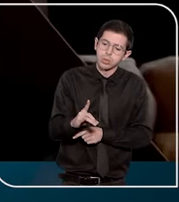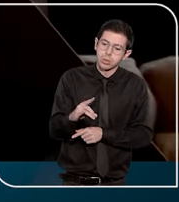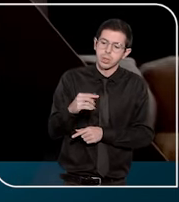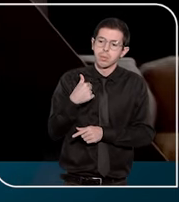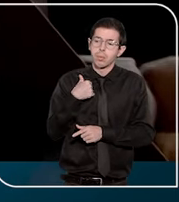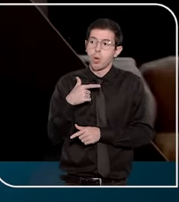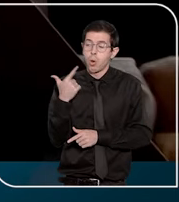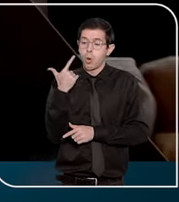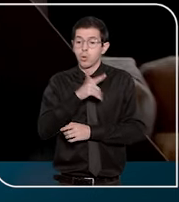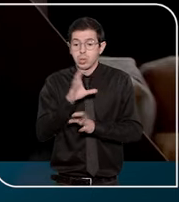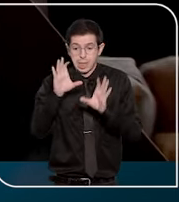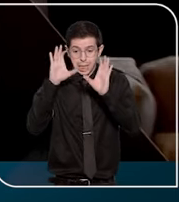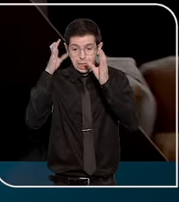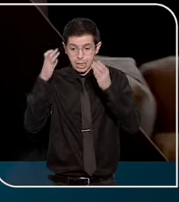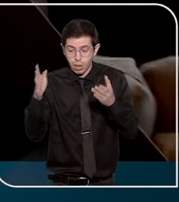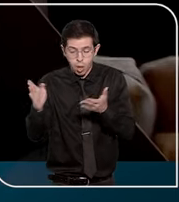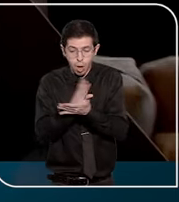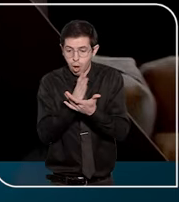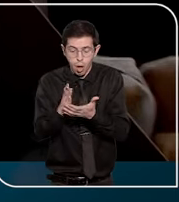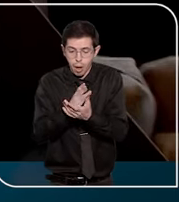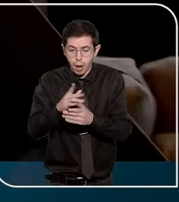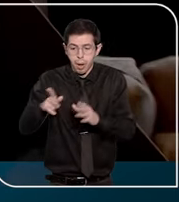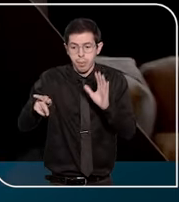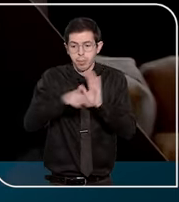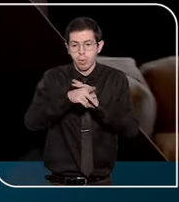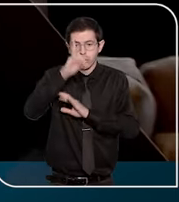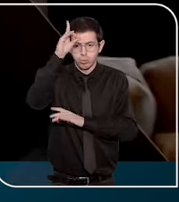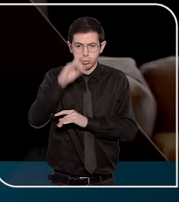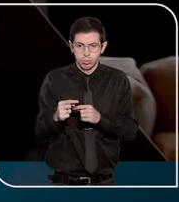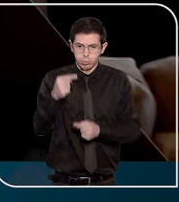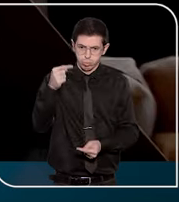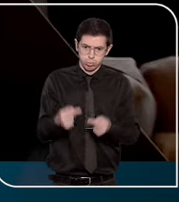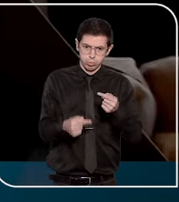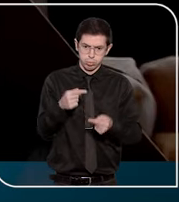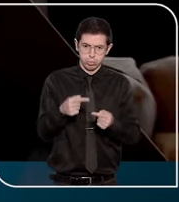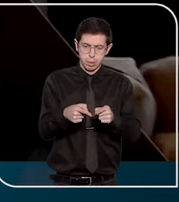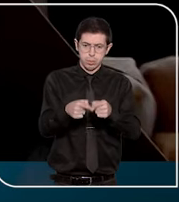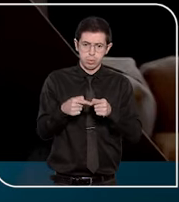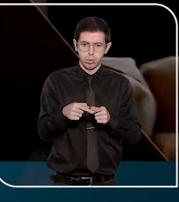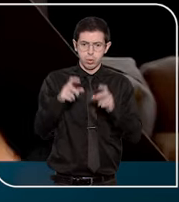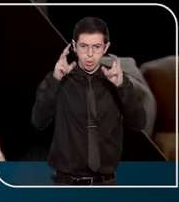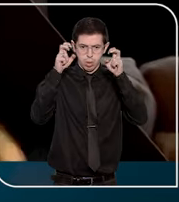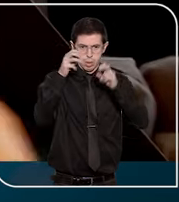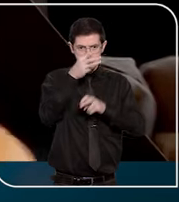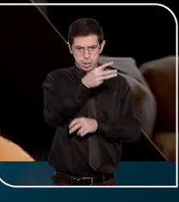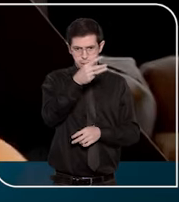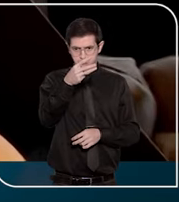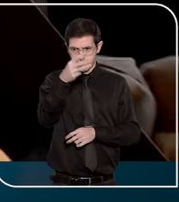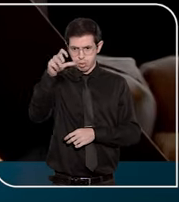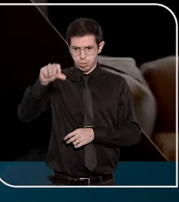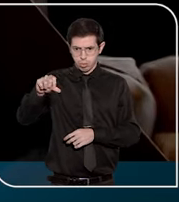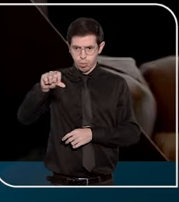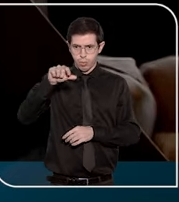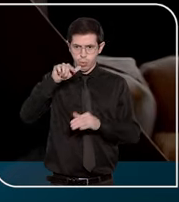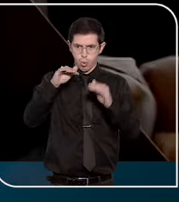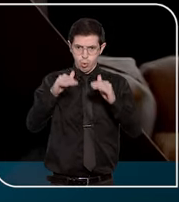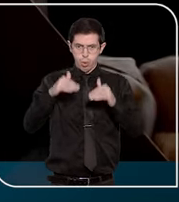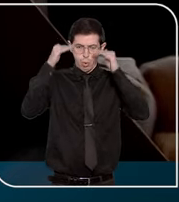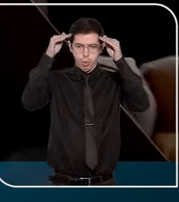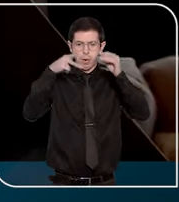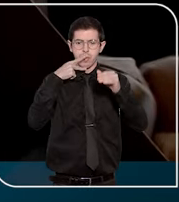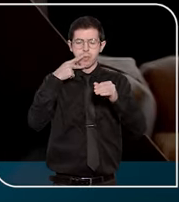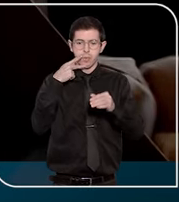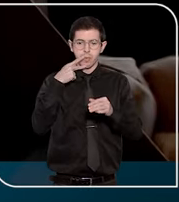uma conclusão ali do direito que foi discutido. É por isso que no tema 339 o Supremo fala assim: a questão da fundamentação das